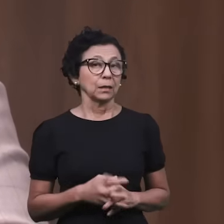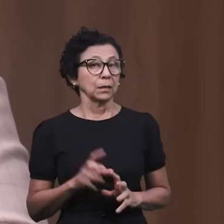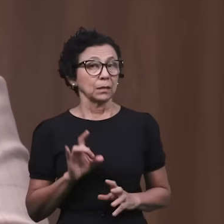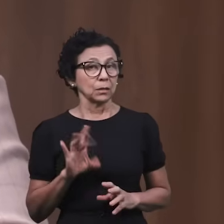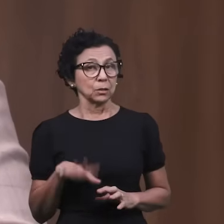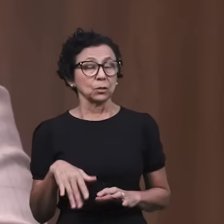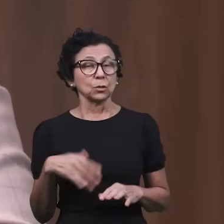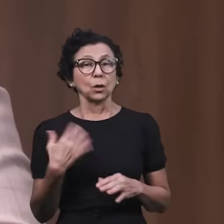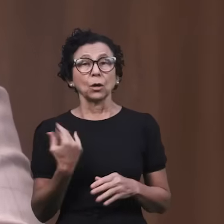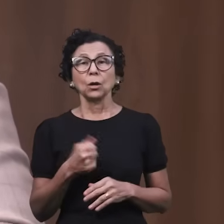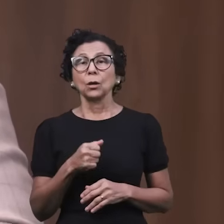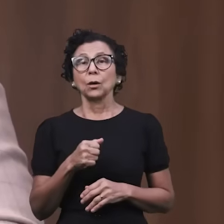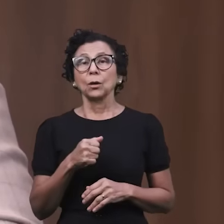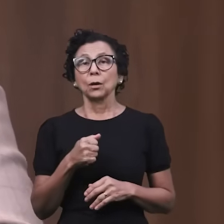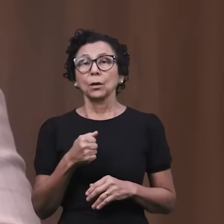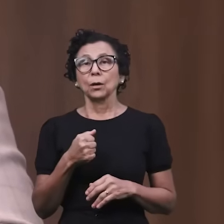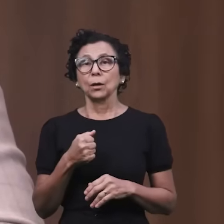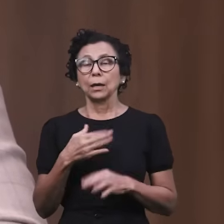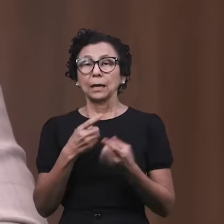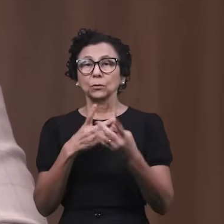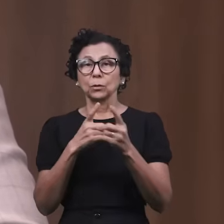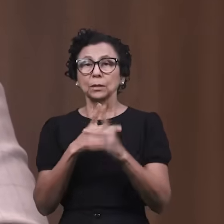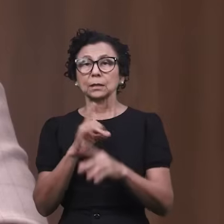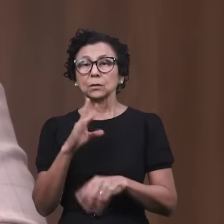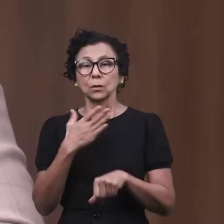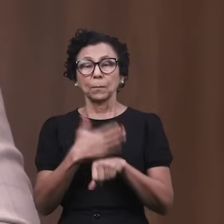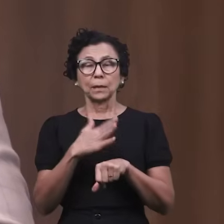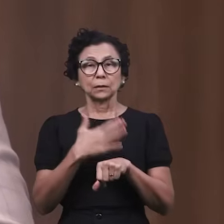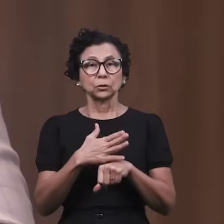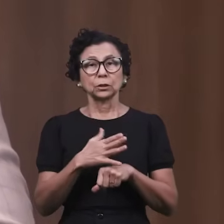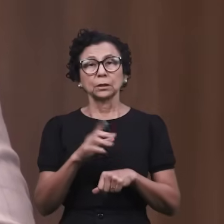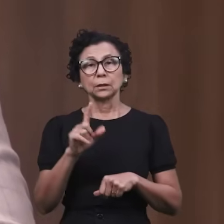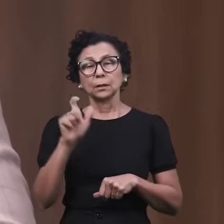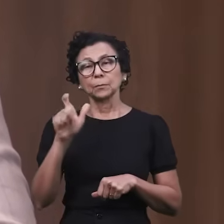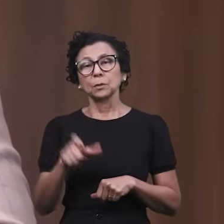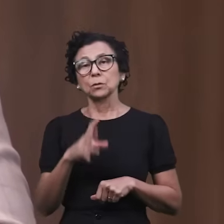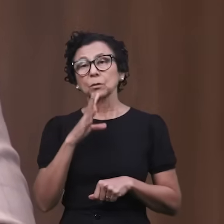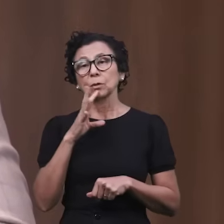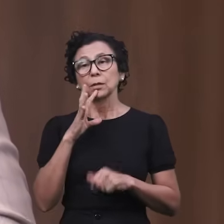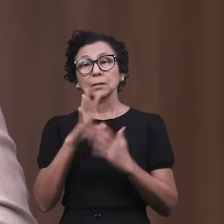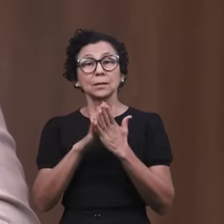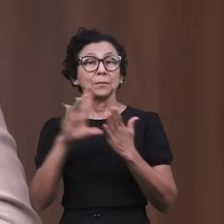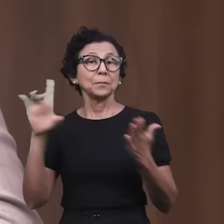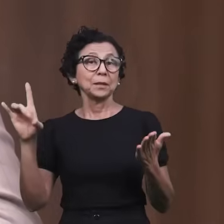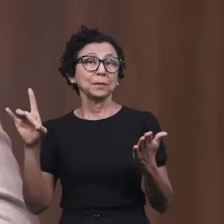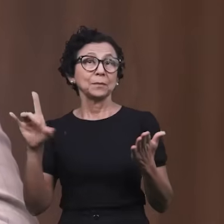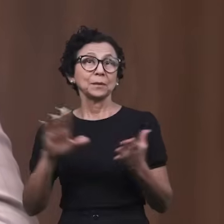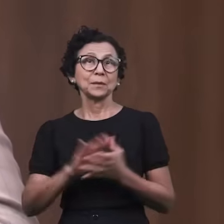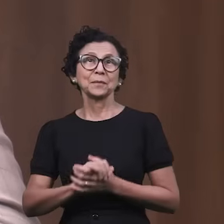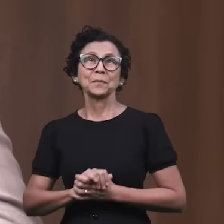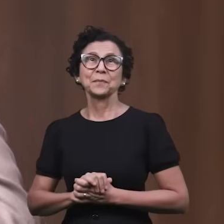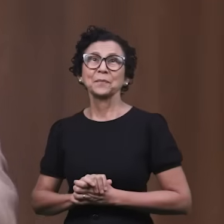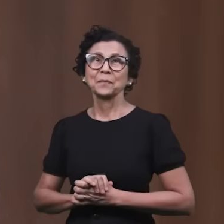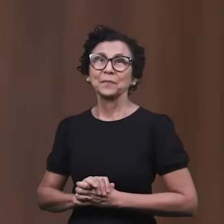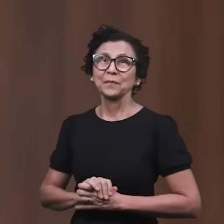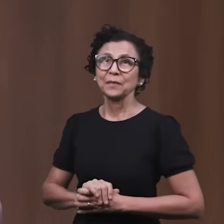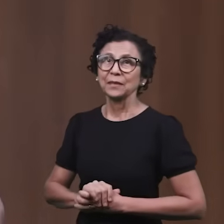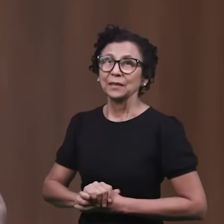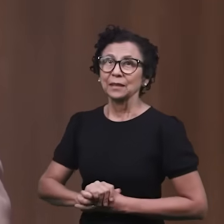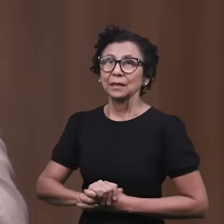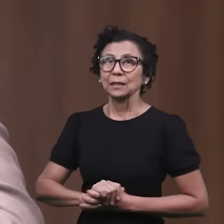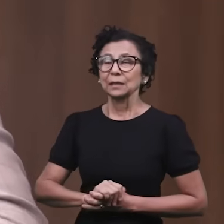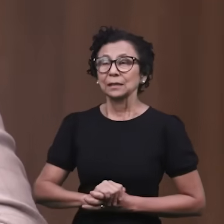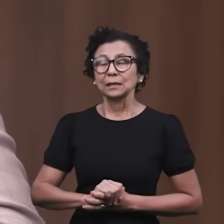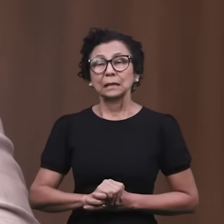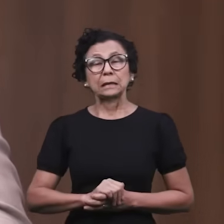uma experiência com a palavra. E o senhor falou muito bem dito a questão de que primeiro vem o Espírito, né, e depois vem a